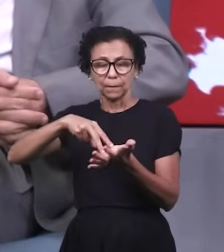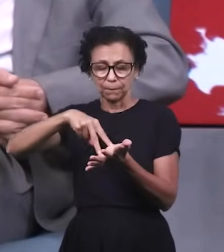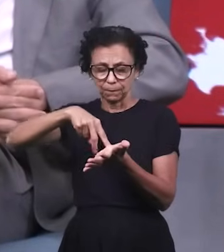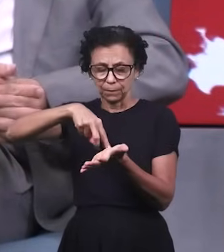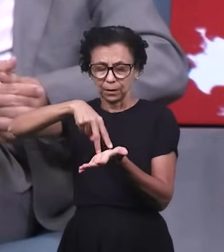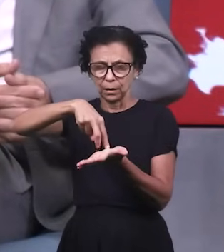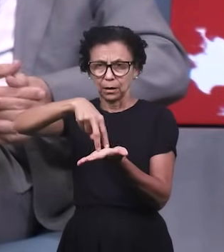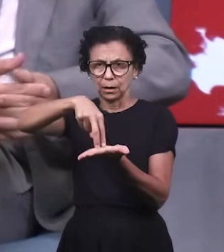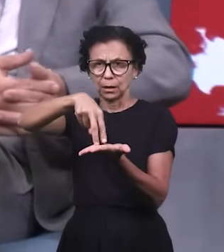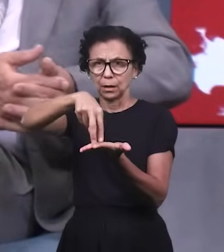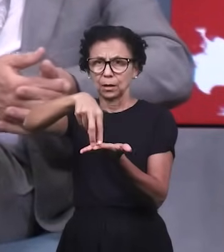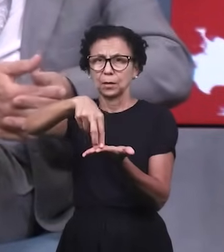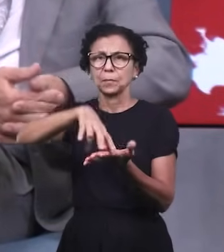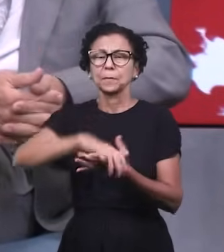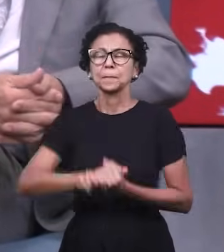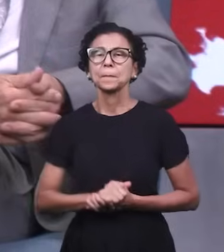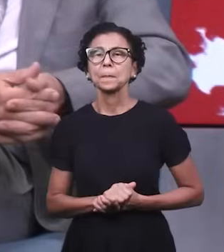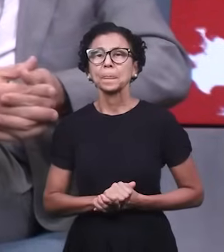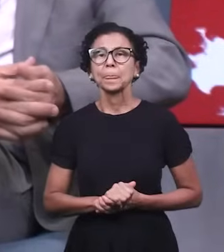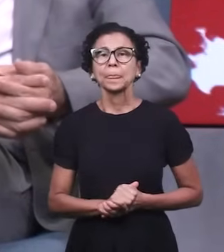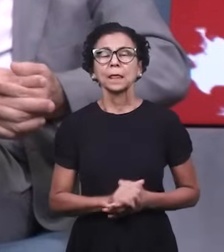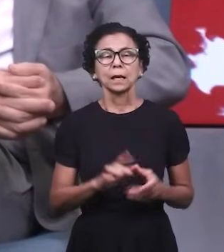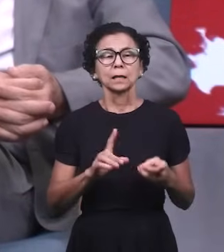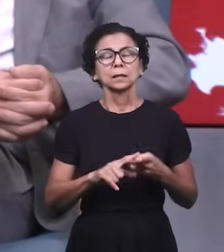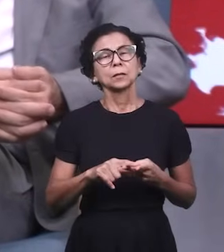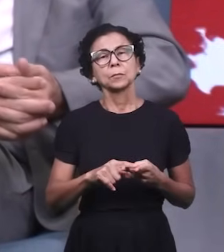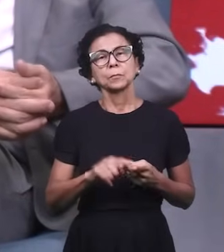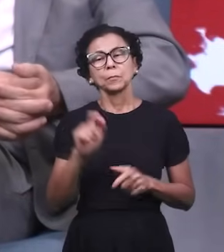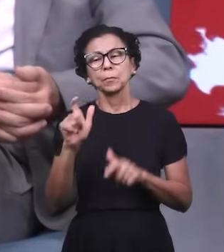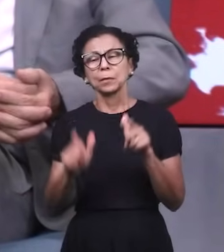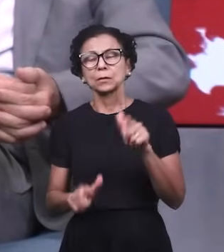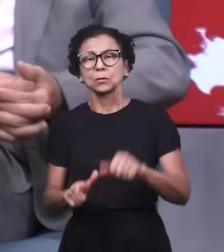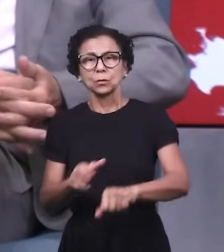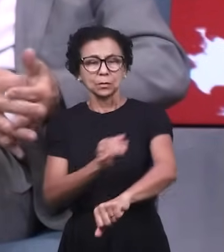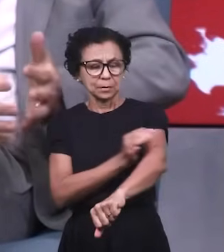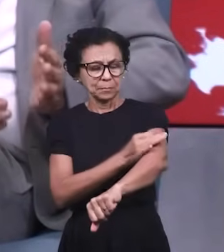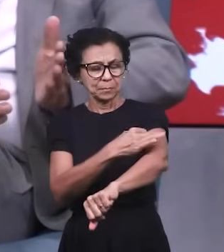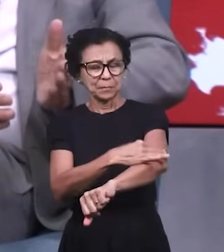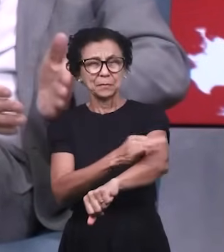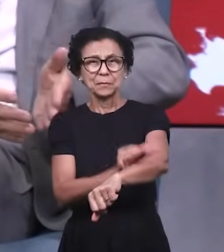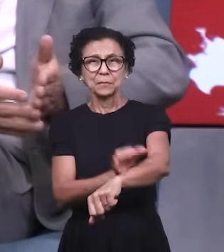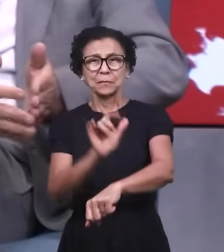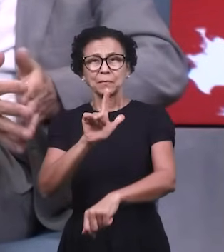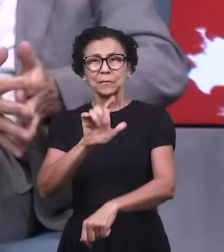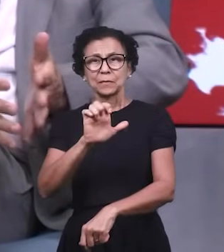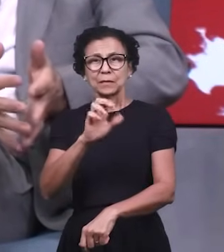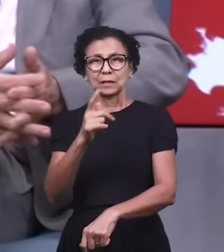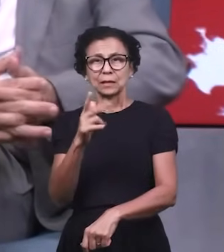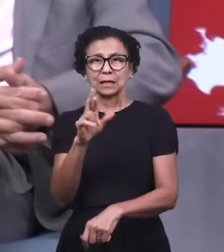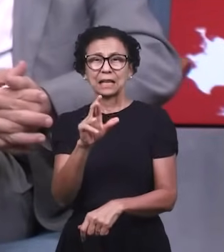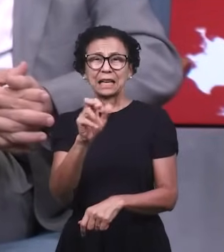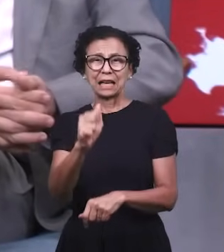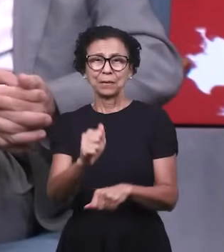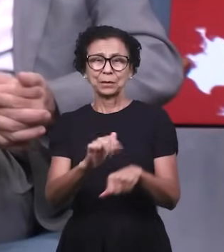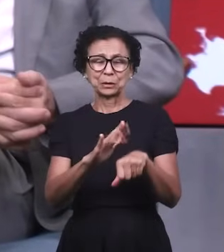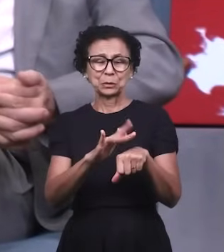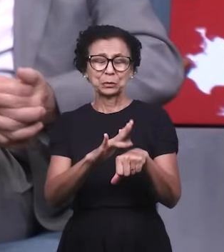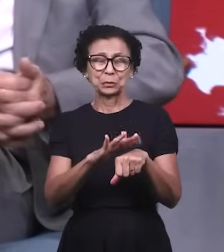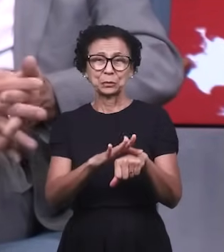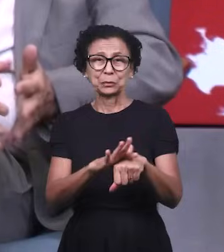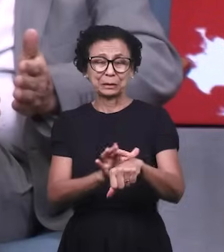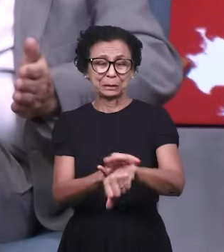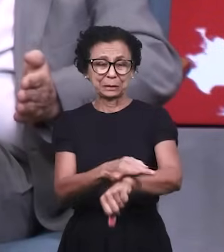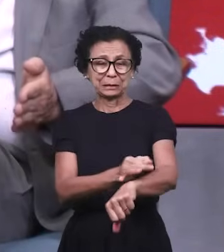ali. A purificação dos leprosos, Jesus está falando, a lepra tem Qual o problema da lepra?